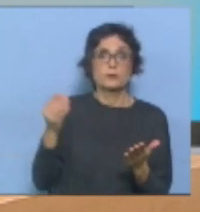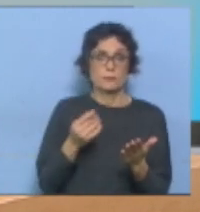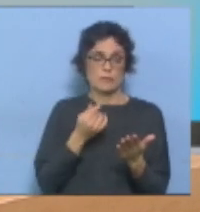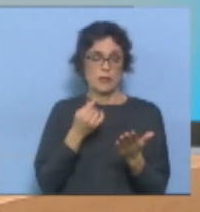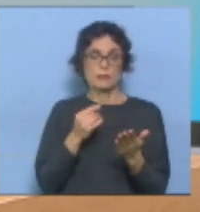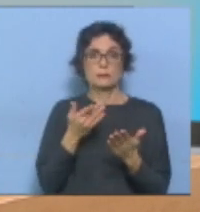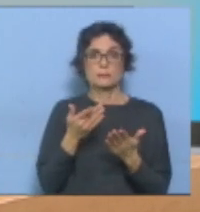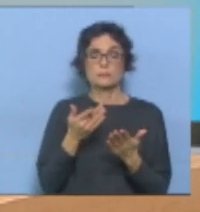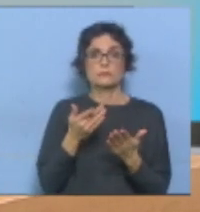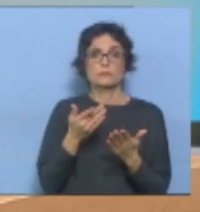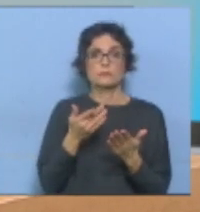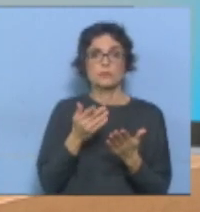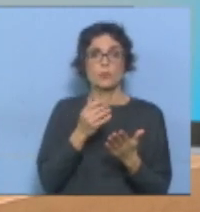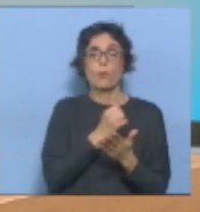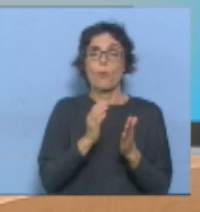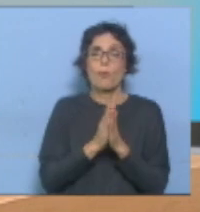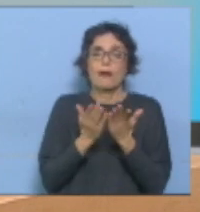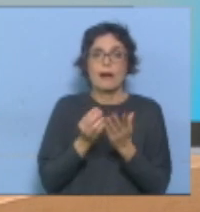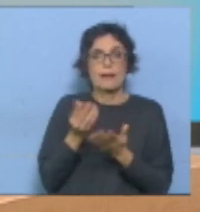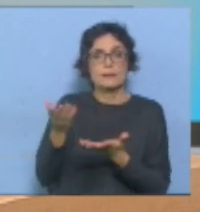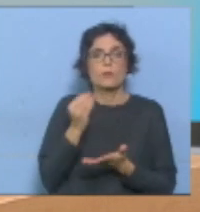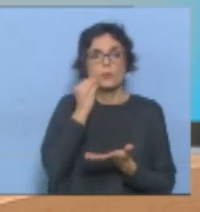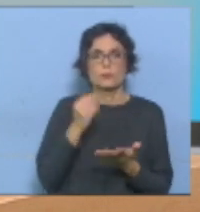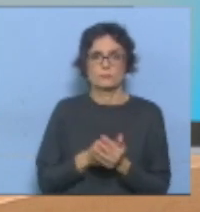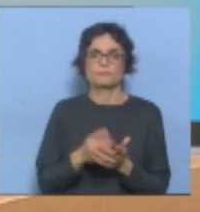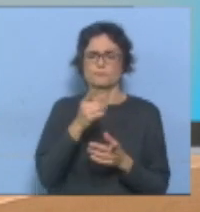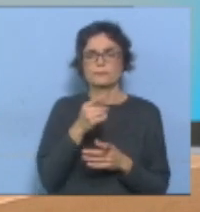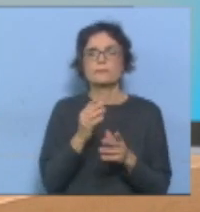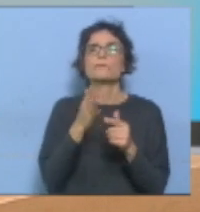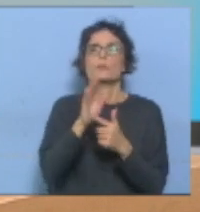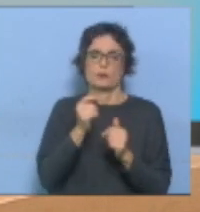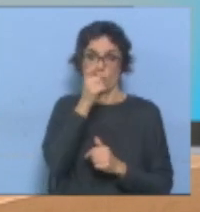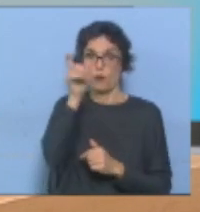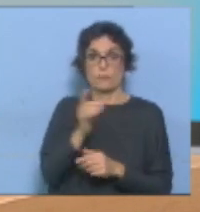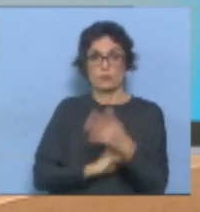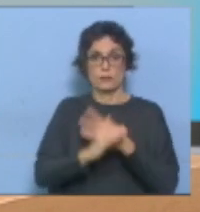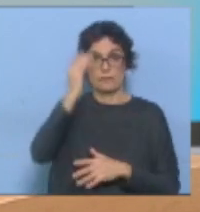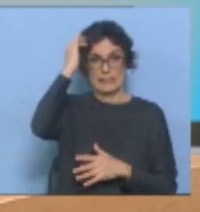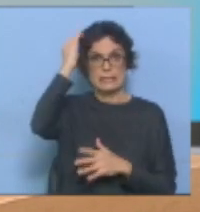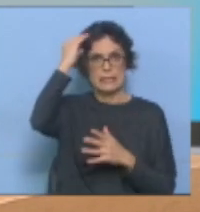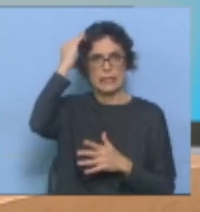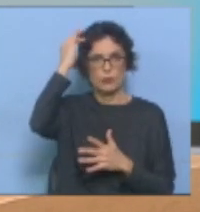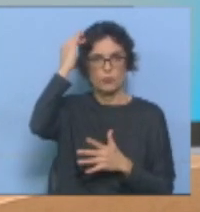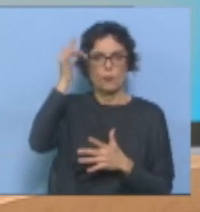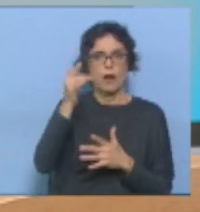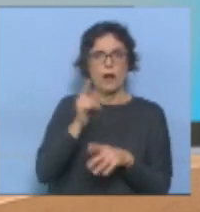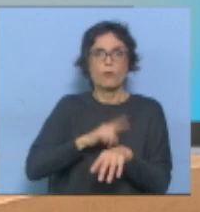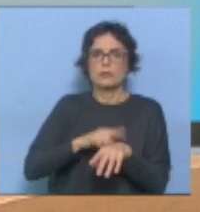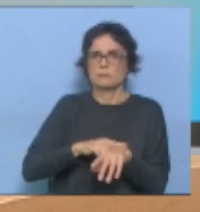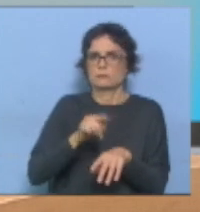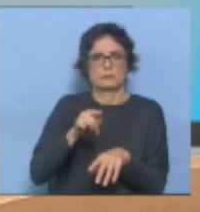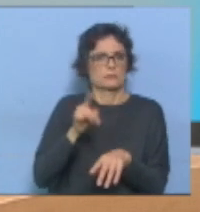pessoas com deficiência intelectual, o tempo é chave. O tempo, o permitir que o